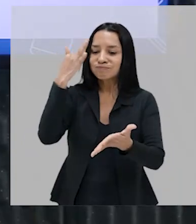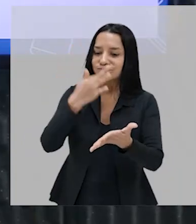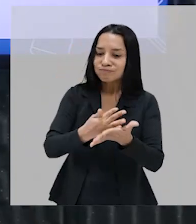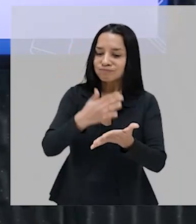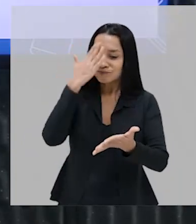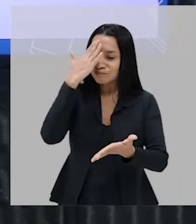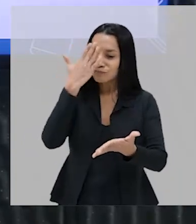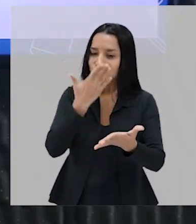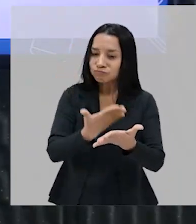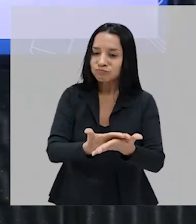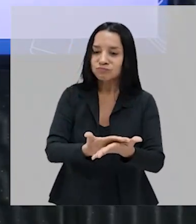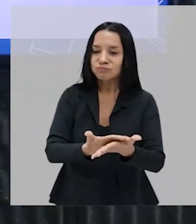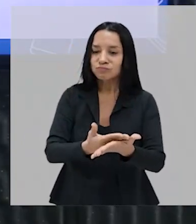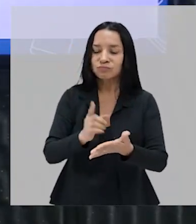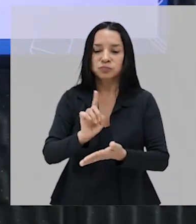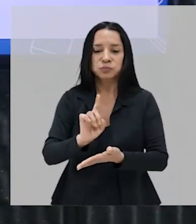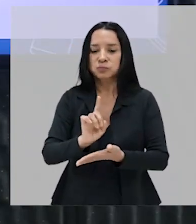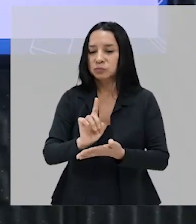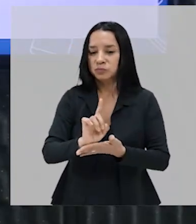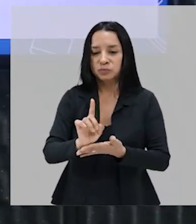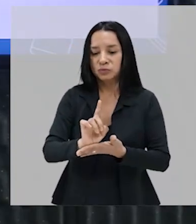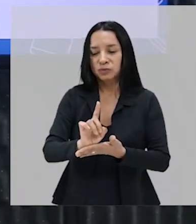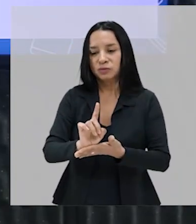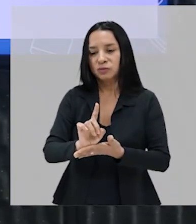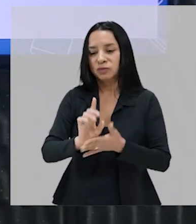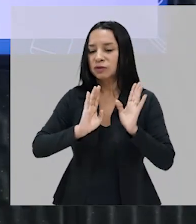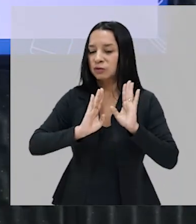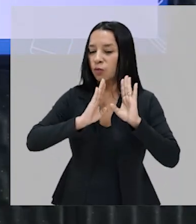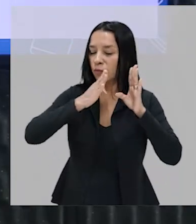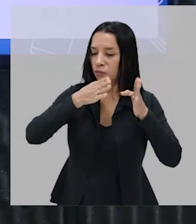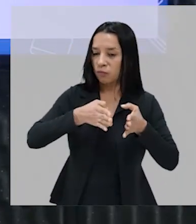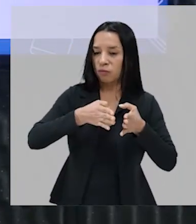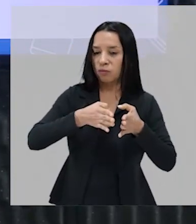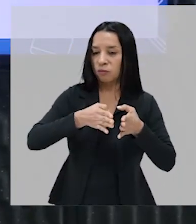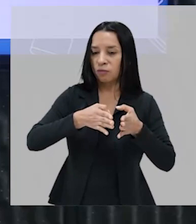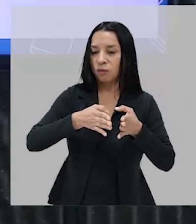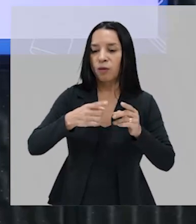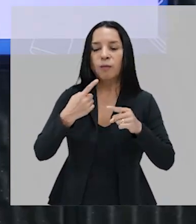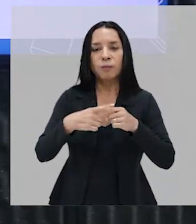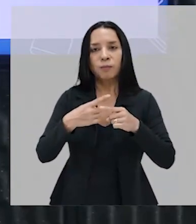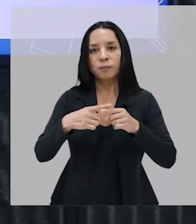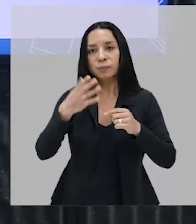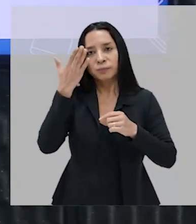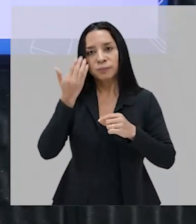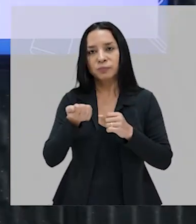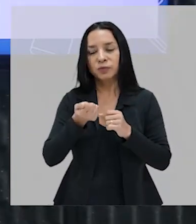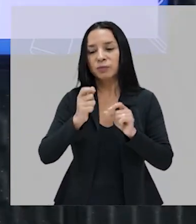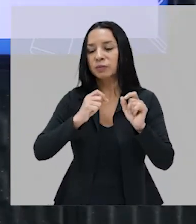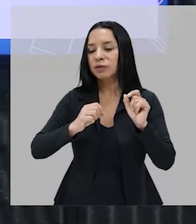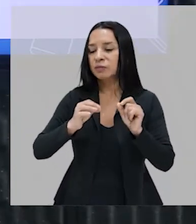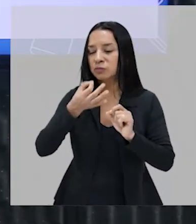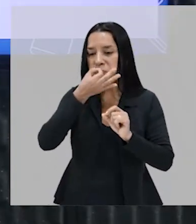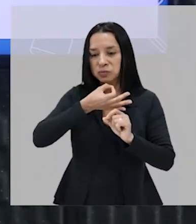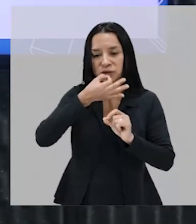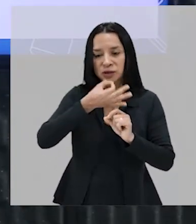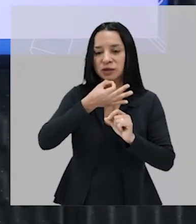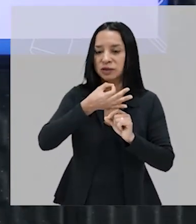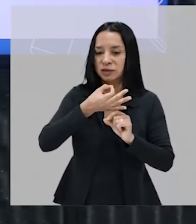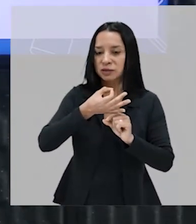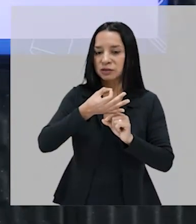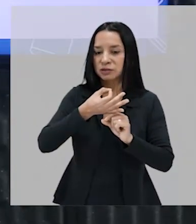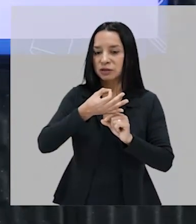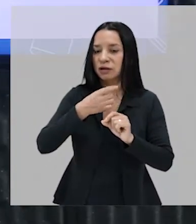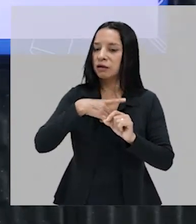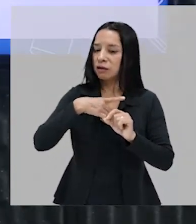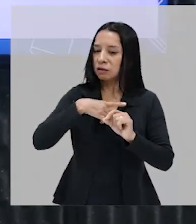né? Não é essa a intenção, necessariamente, porque nós sabemos que a crítica ela admite o que? A